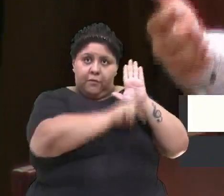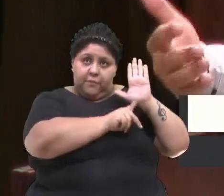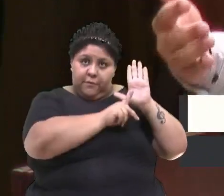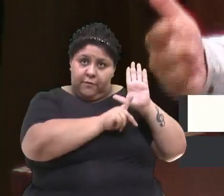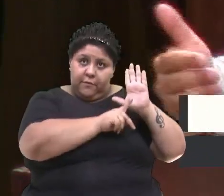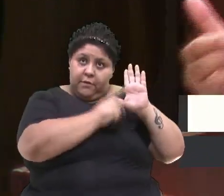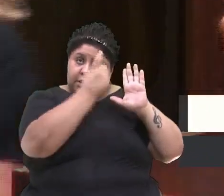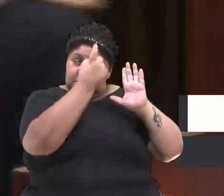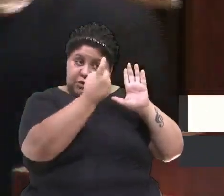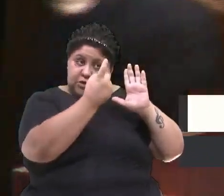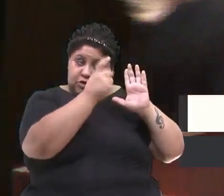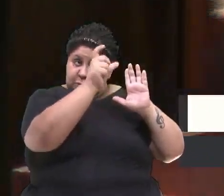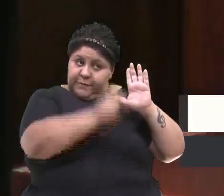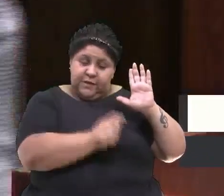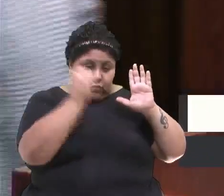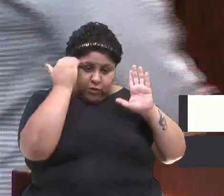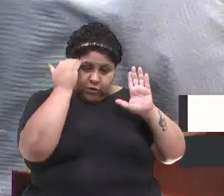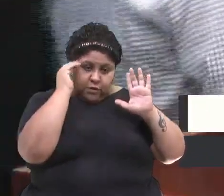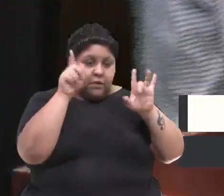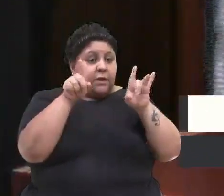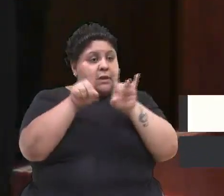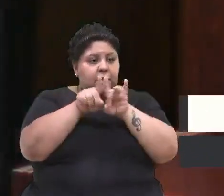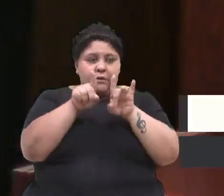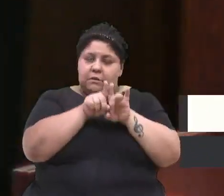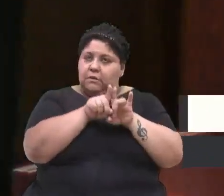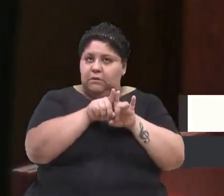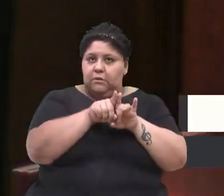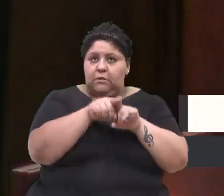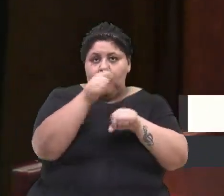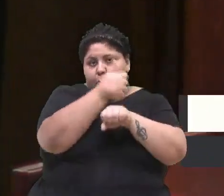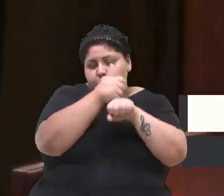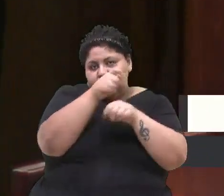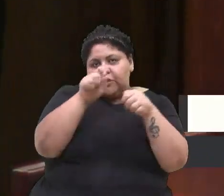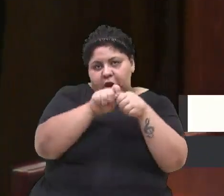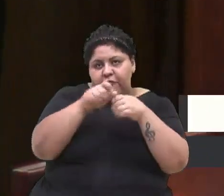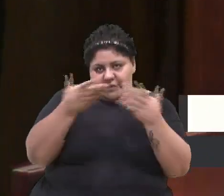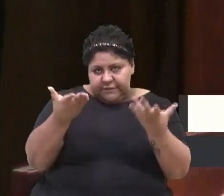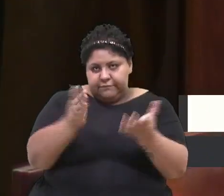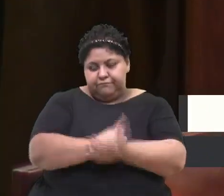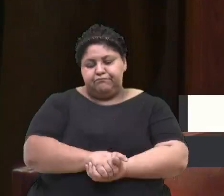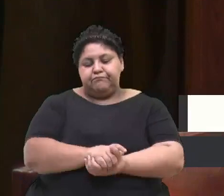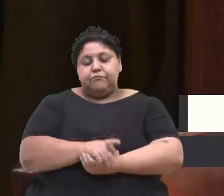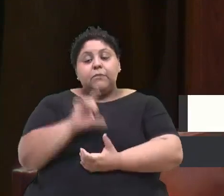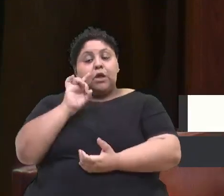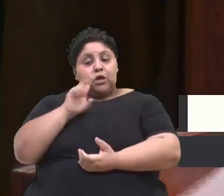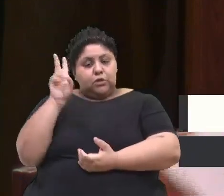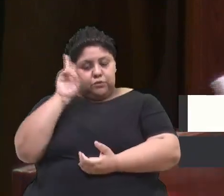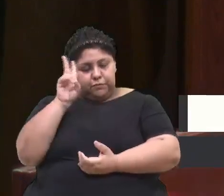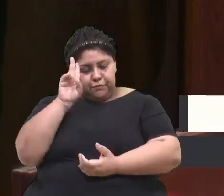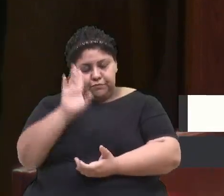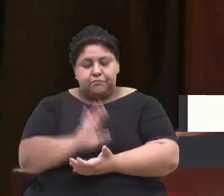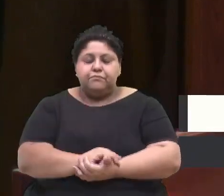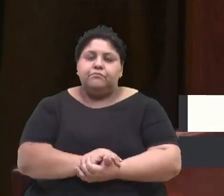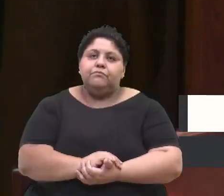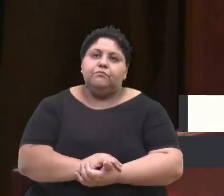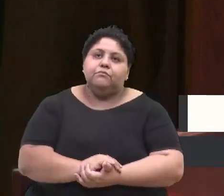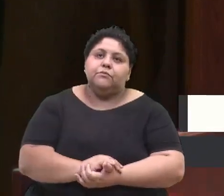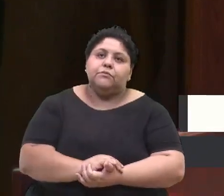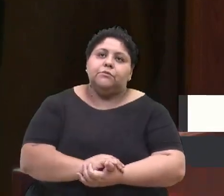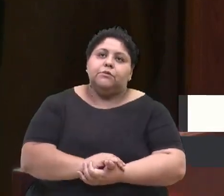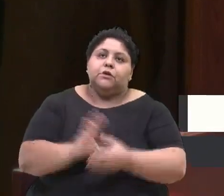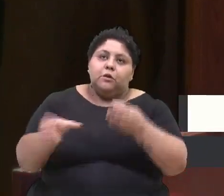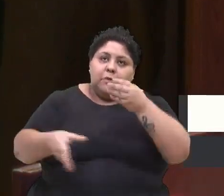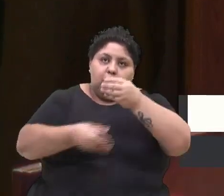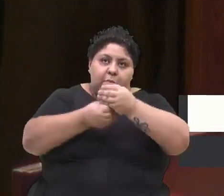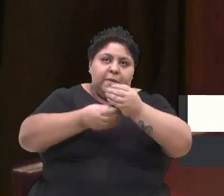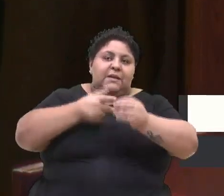que entenda e a execução da mesma forma. Então, só para referendar e corroborar o que o vereador Felipe comentou.